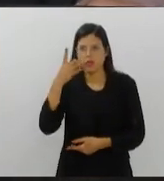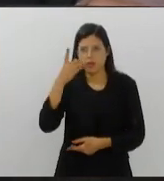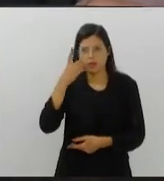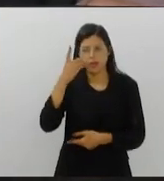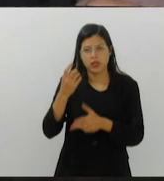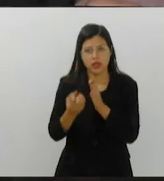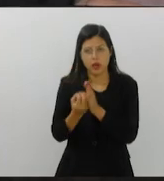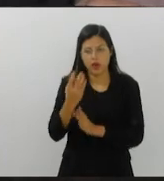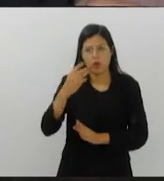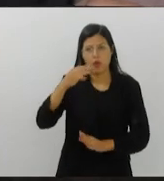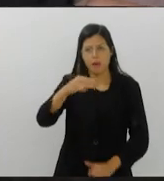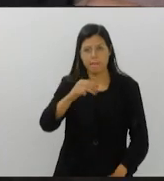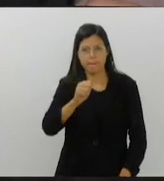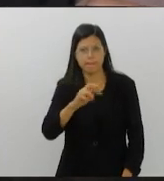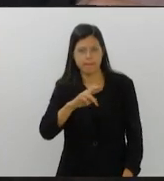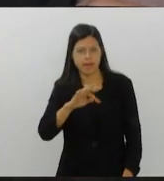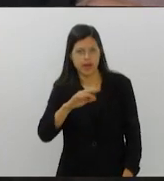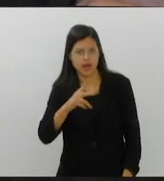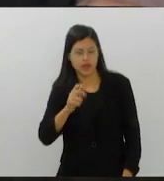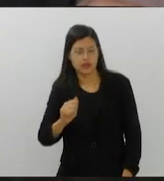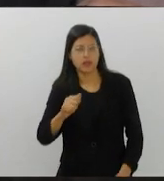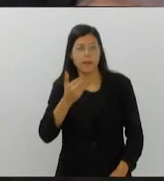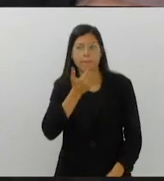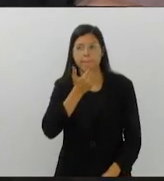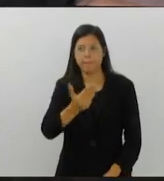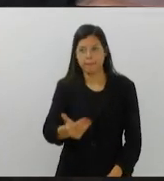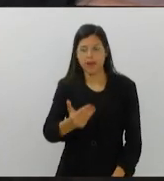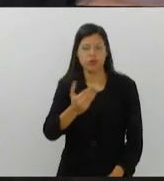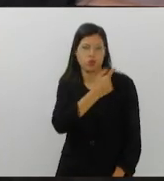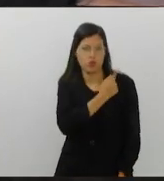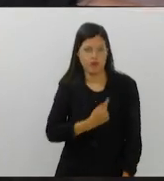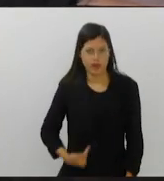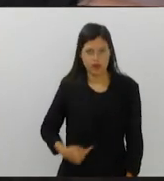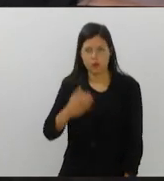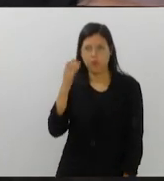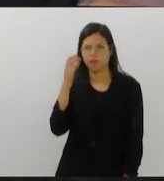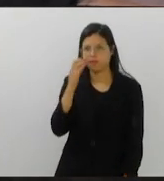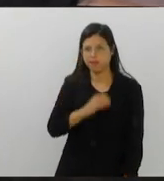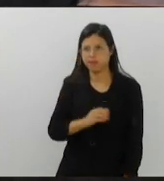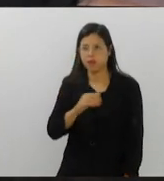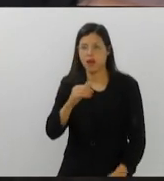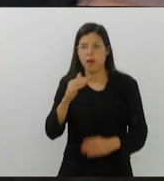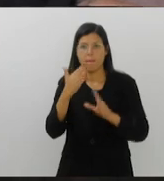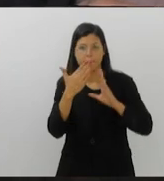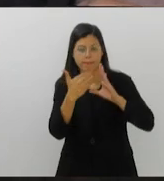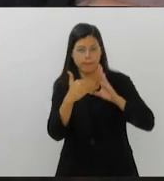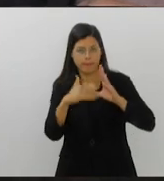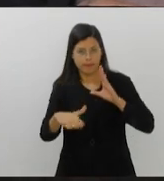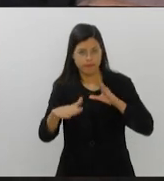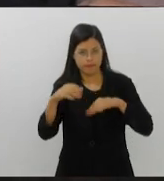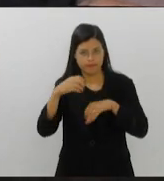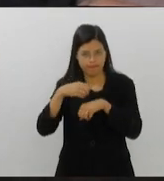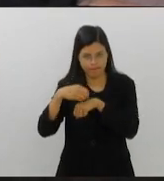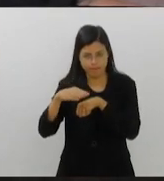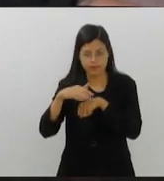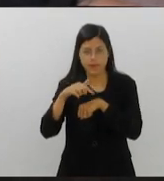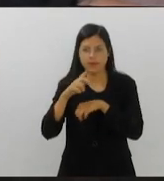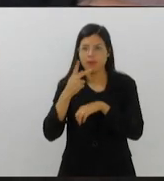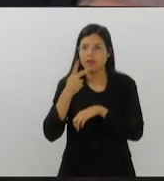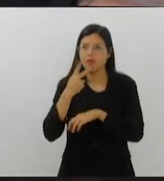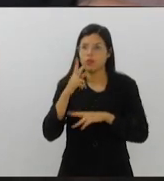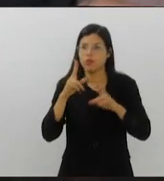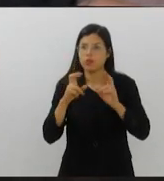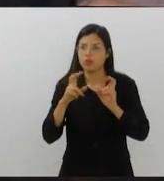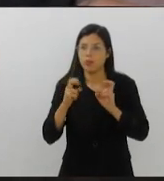Marta Rocha, que solicita ao excelentíssimo senhor governador Cláudio Castro envio de mensagem dispondo sobre a criação